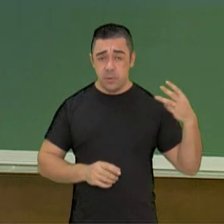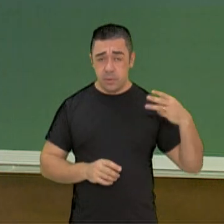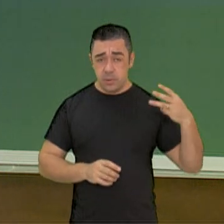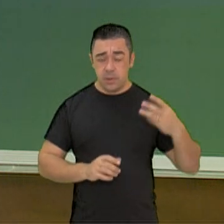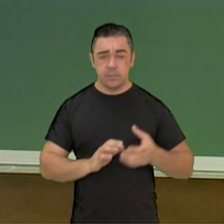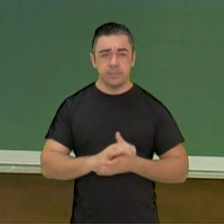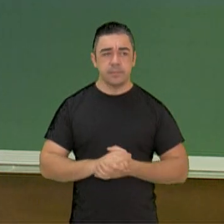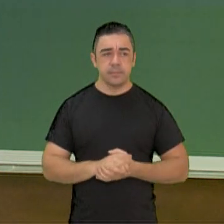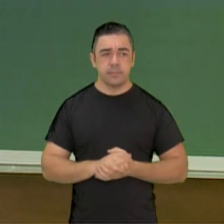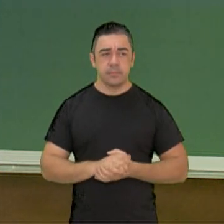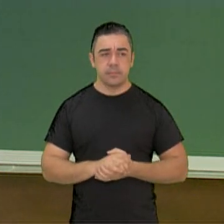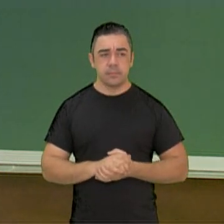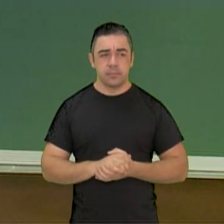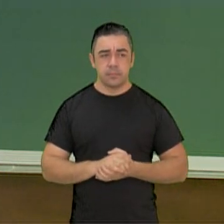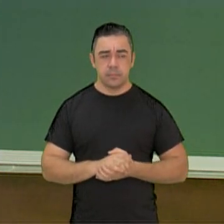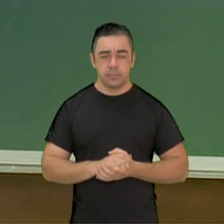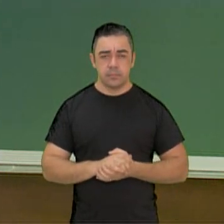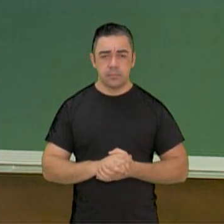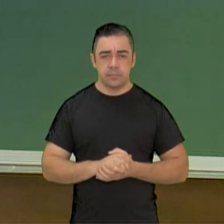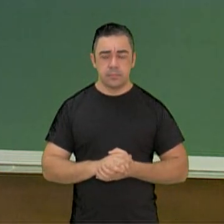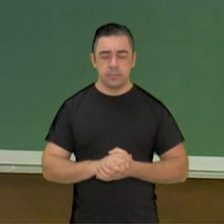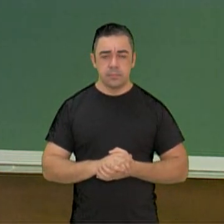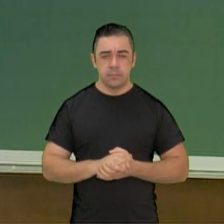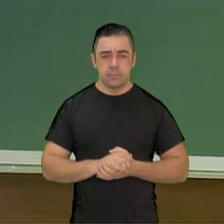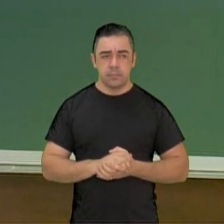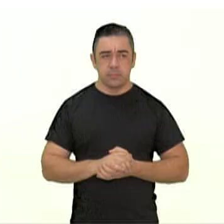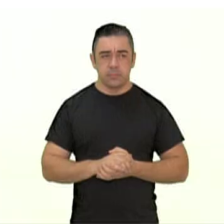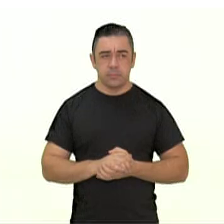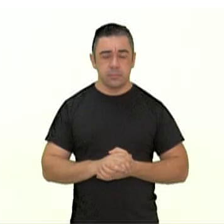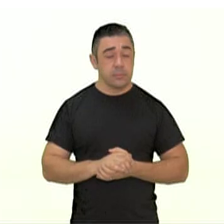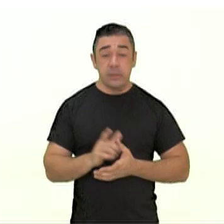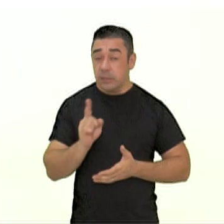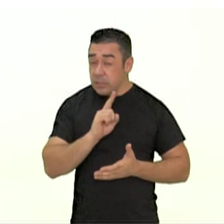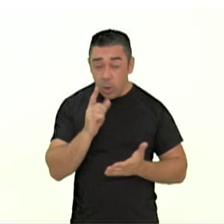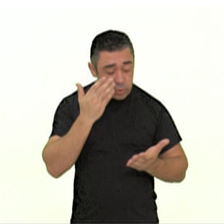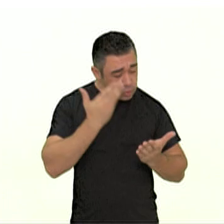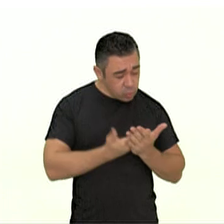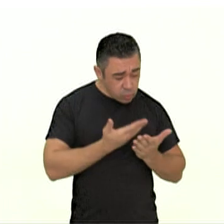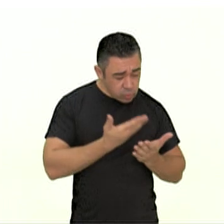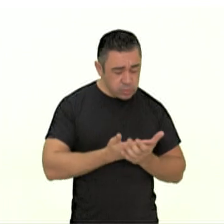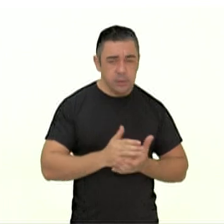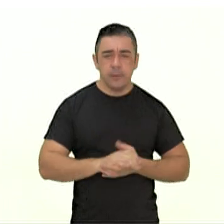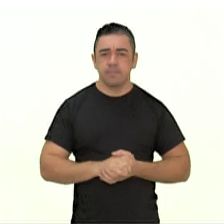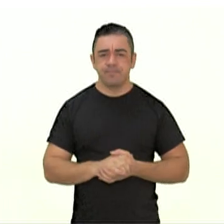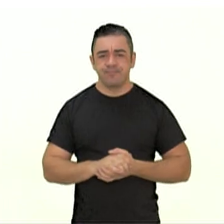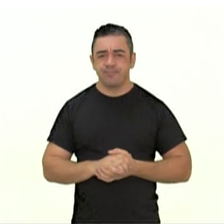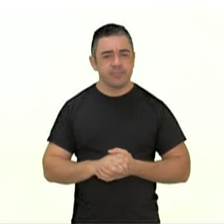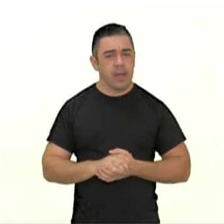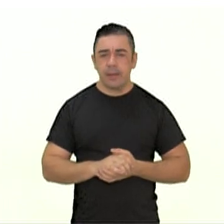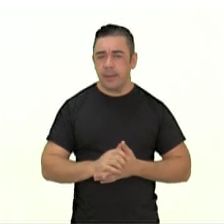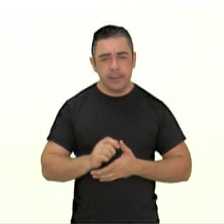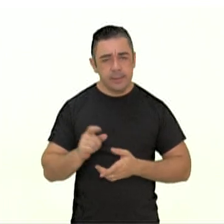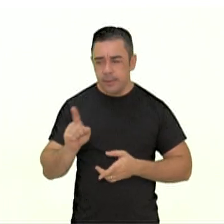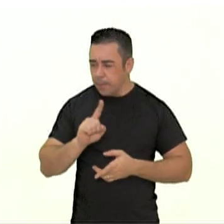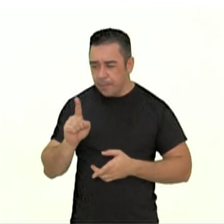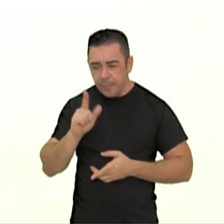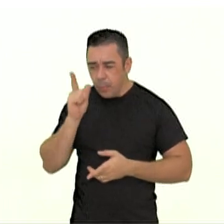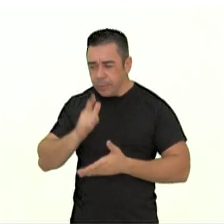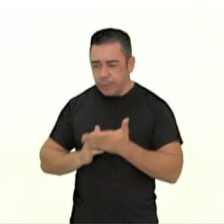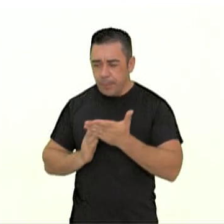ao nosso terceiro exemplo aqui. Não estudou nem passou de